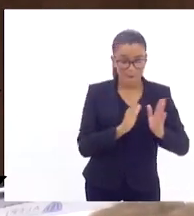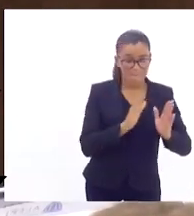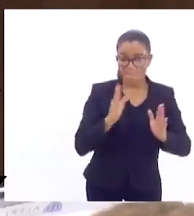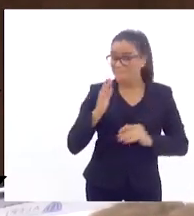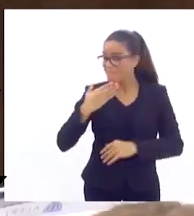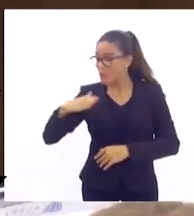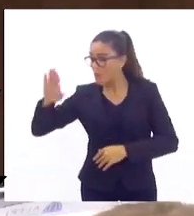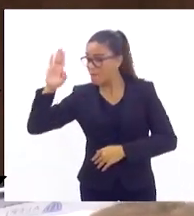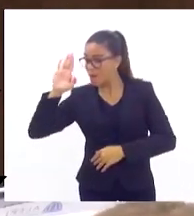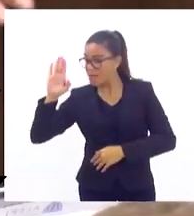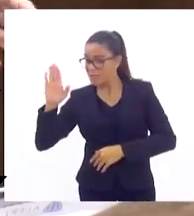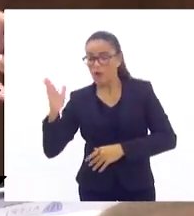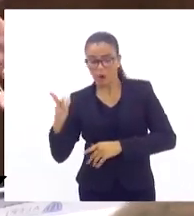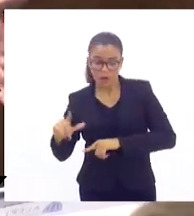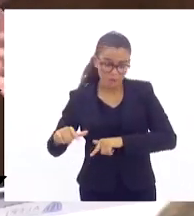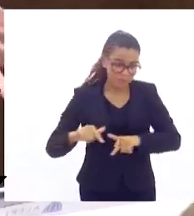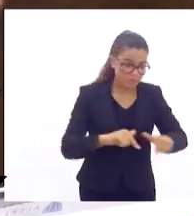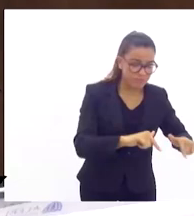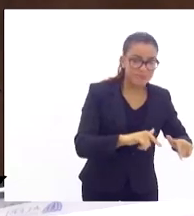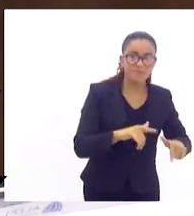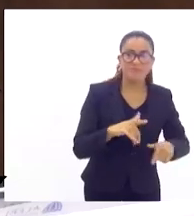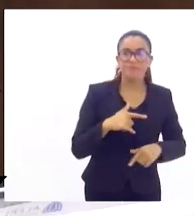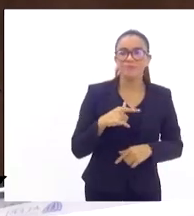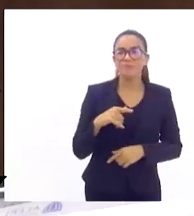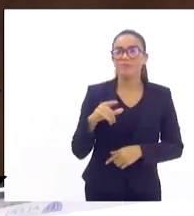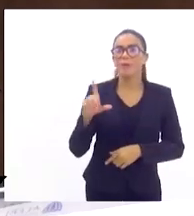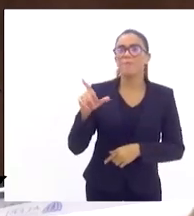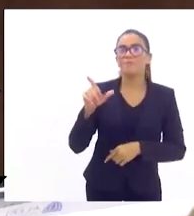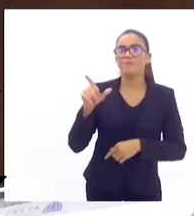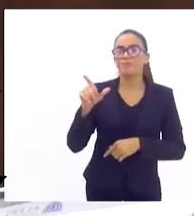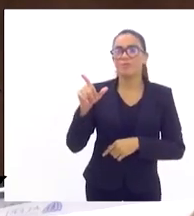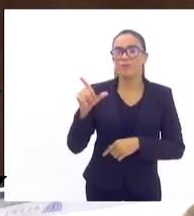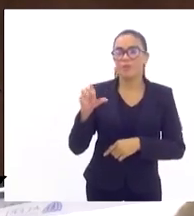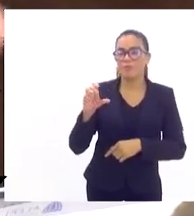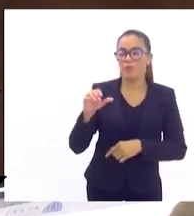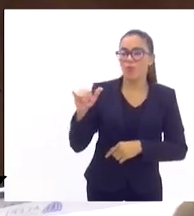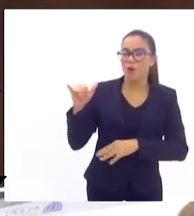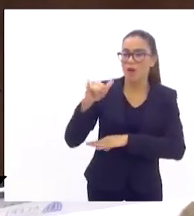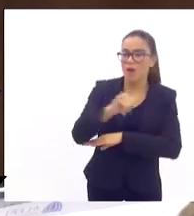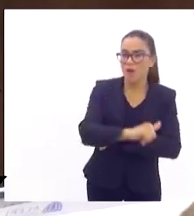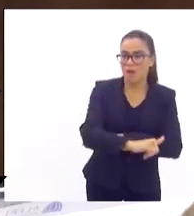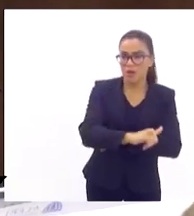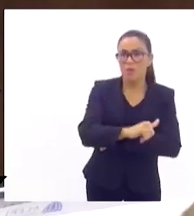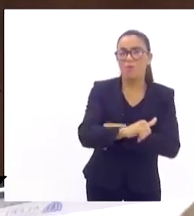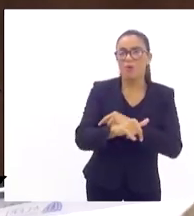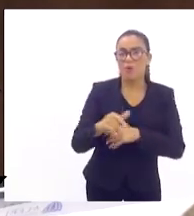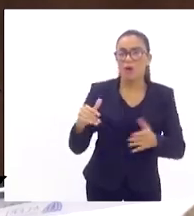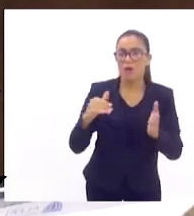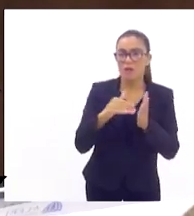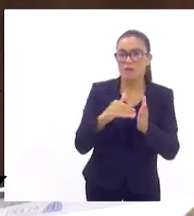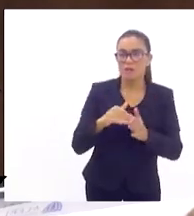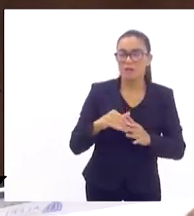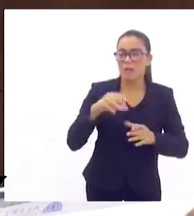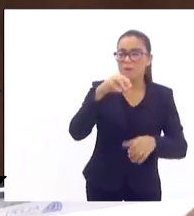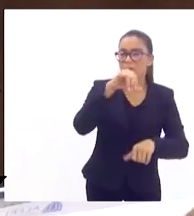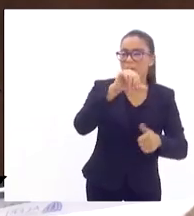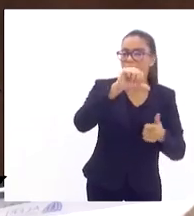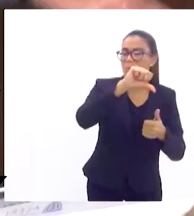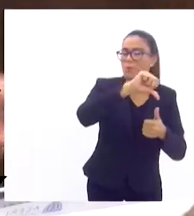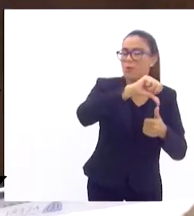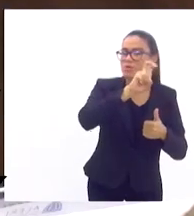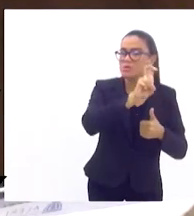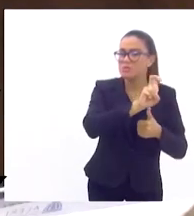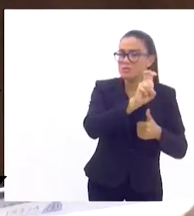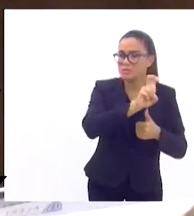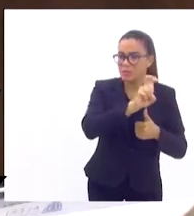realidade. Interceptor oceânico, que sai lá do aeroporto Santos Dumont, vai até o posto 5 de Copacabana, 5,20